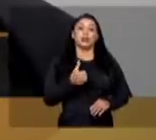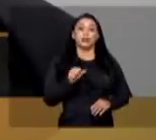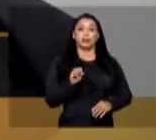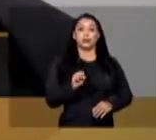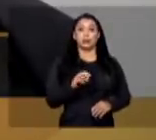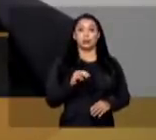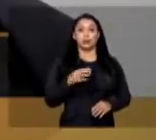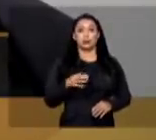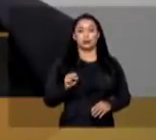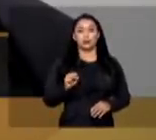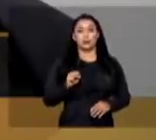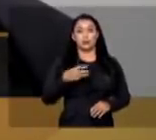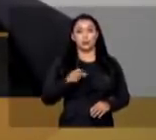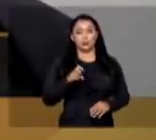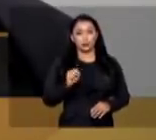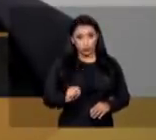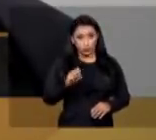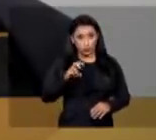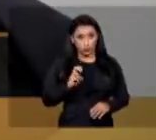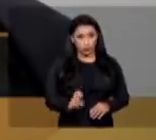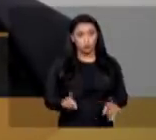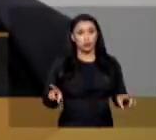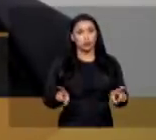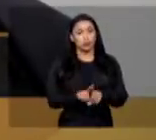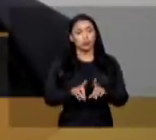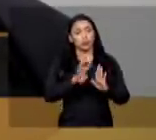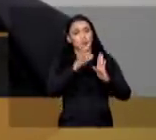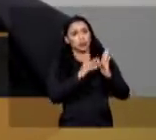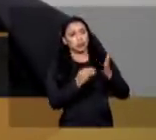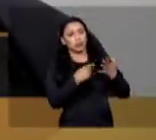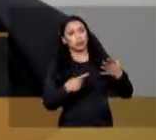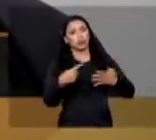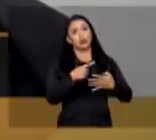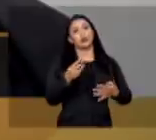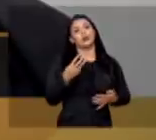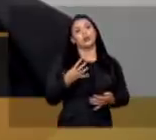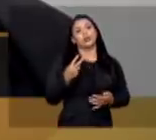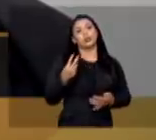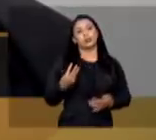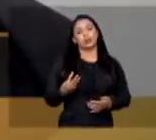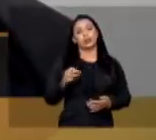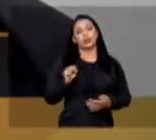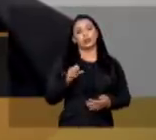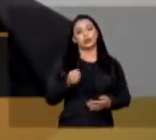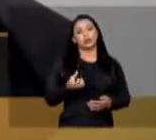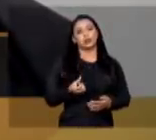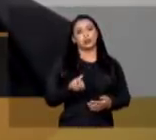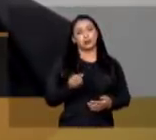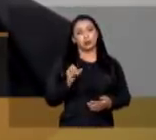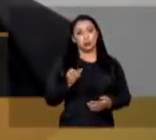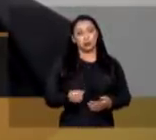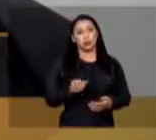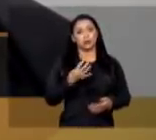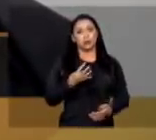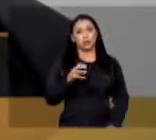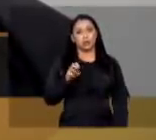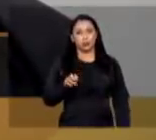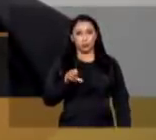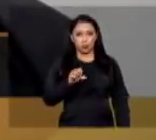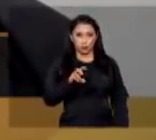174.988, 180.985, bem como das reclamações 43.806,